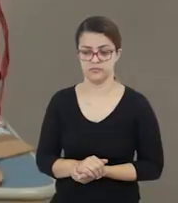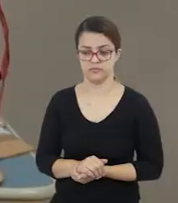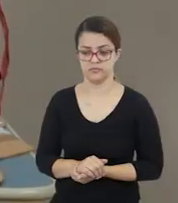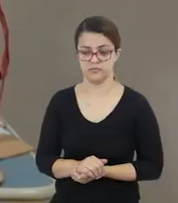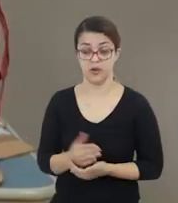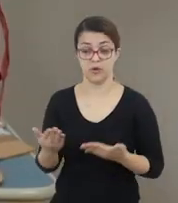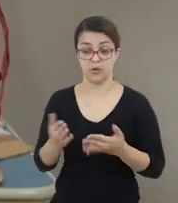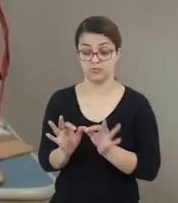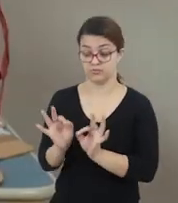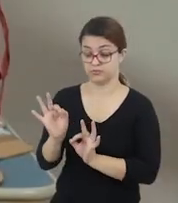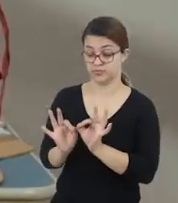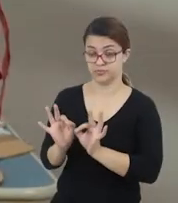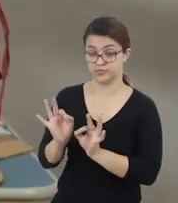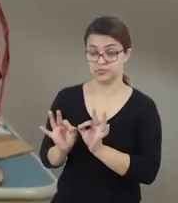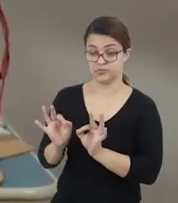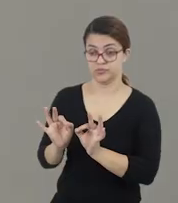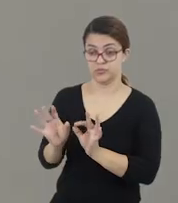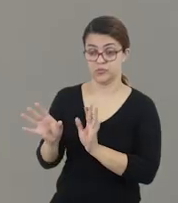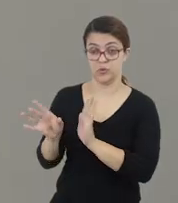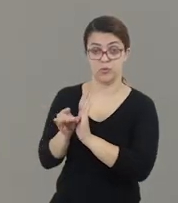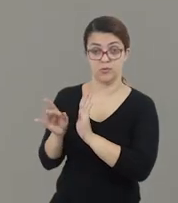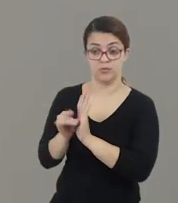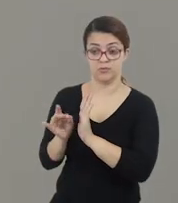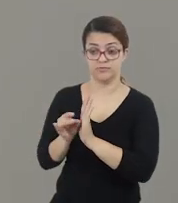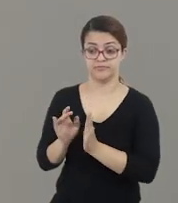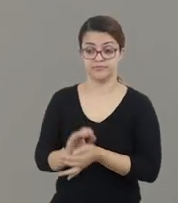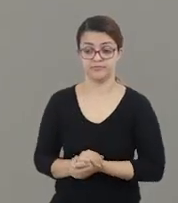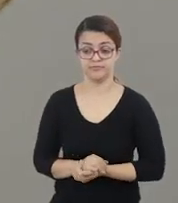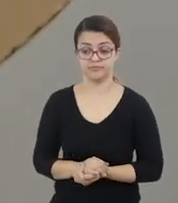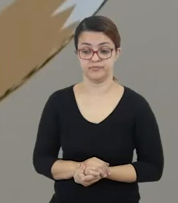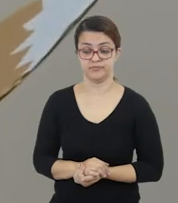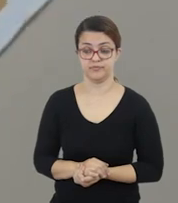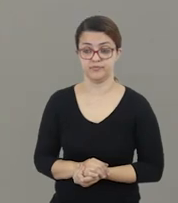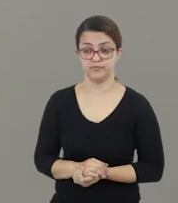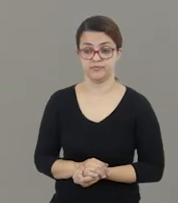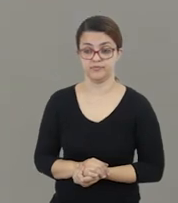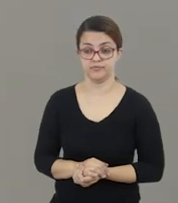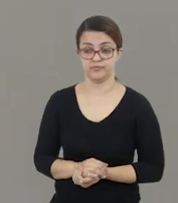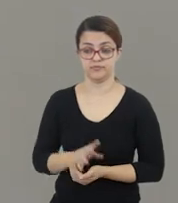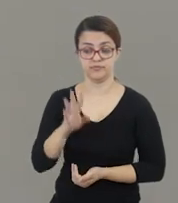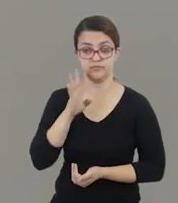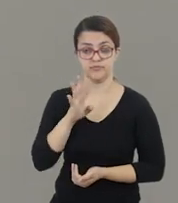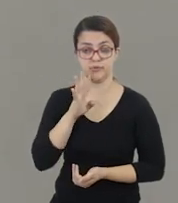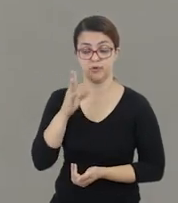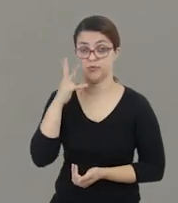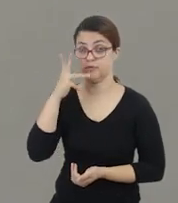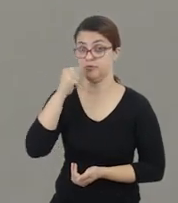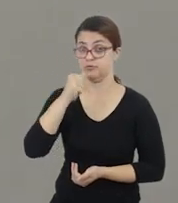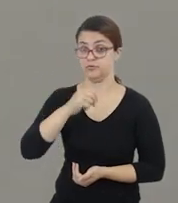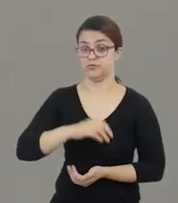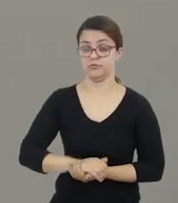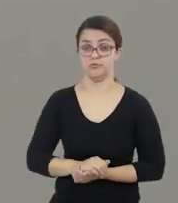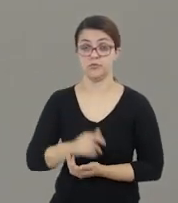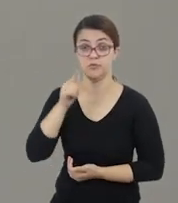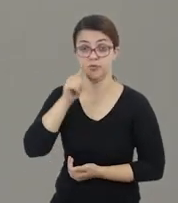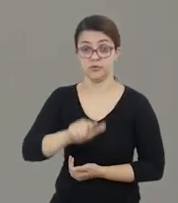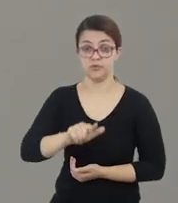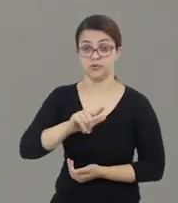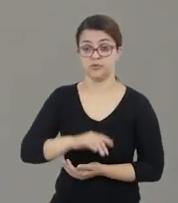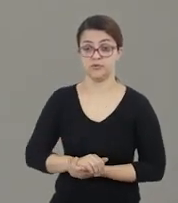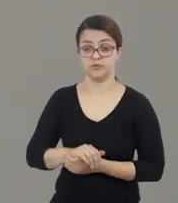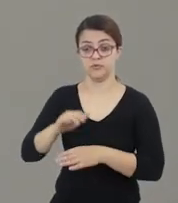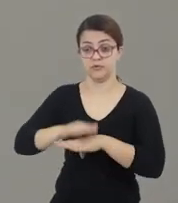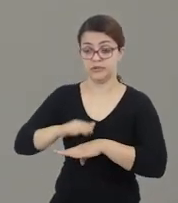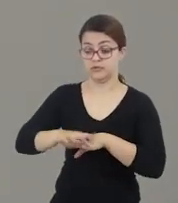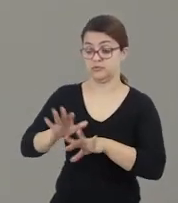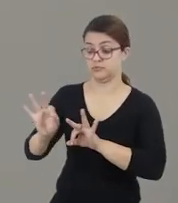colar aqui. Olha aí. que legalzinho que ele fica. E vocês vão conseguir fazer